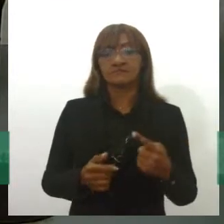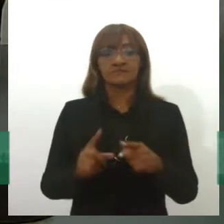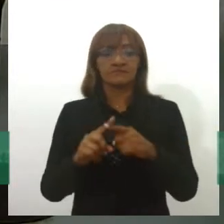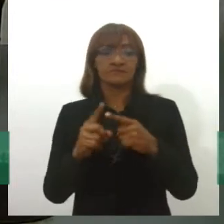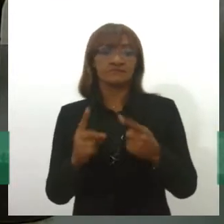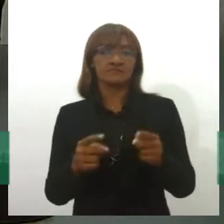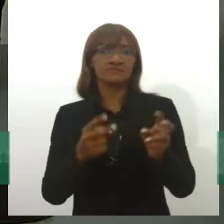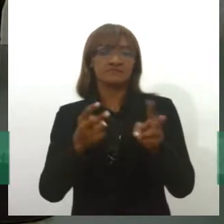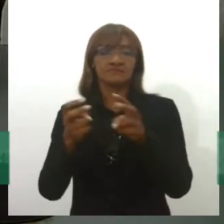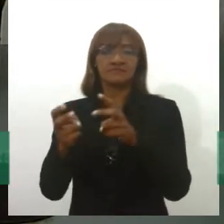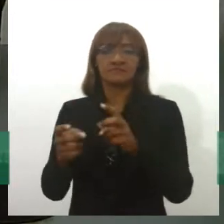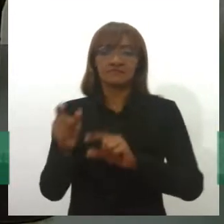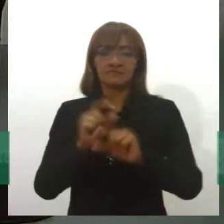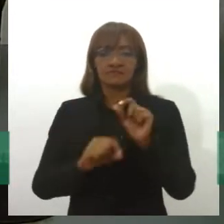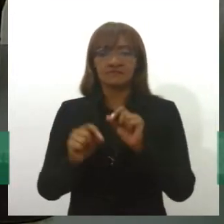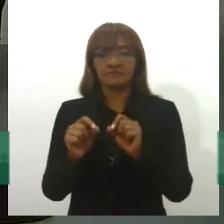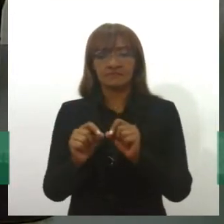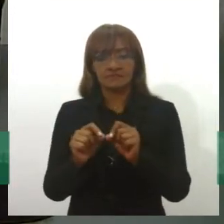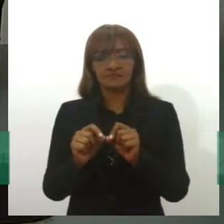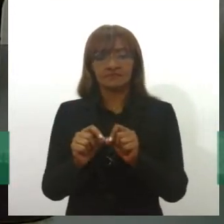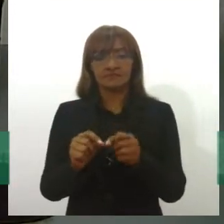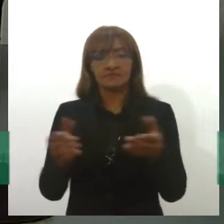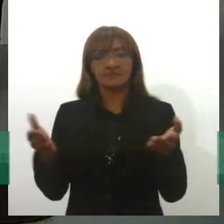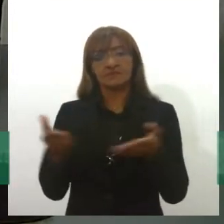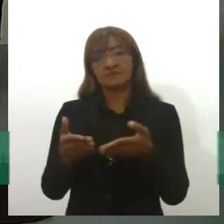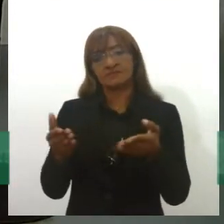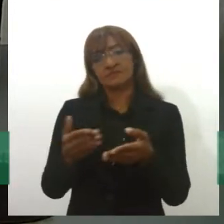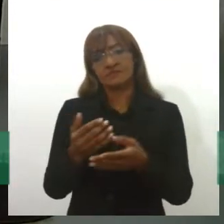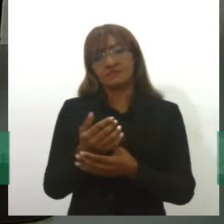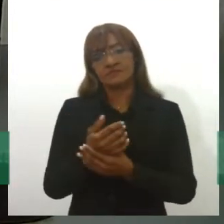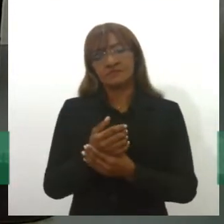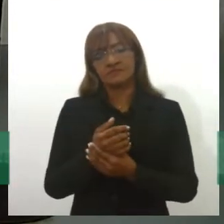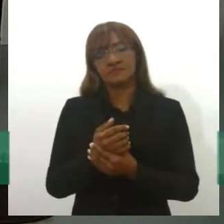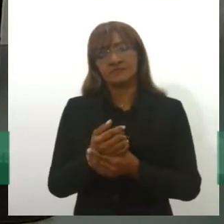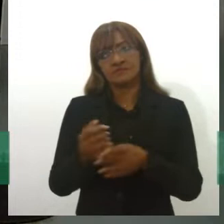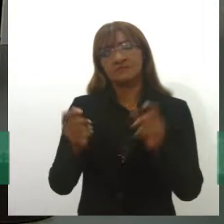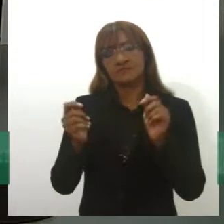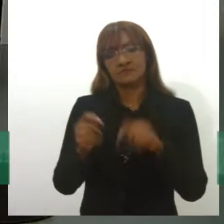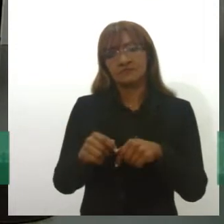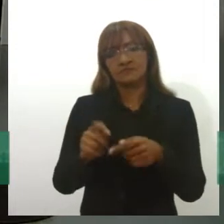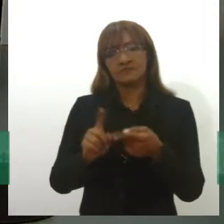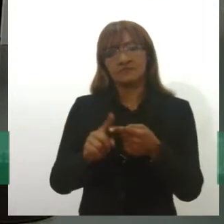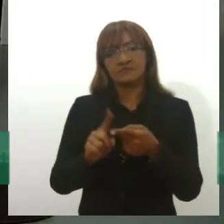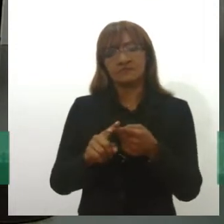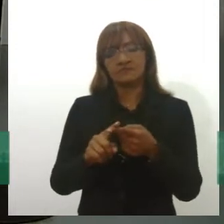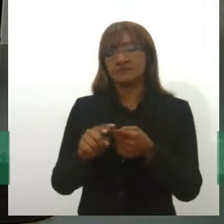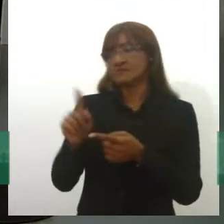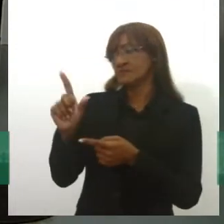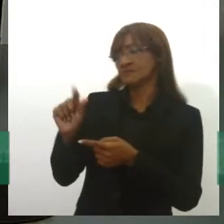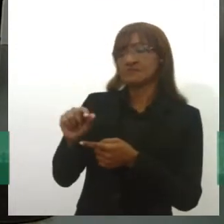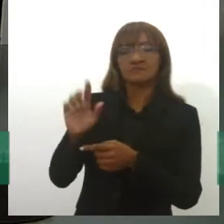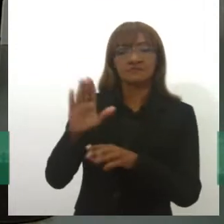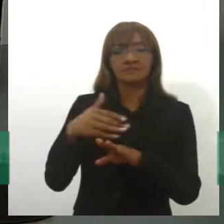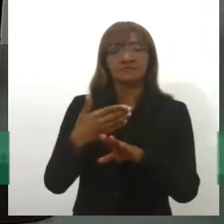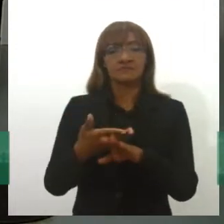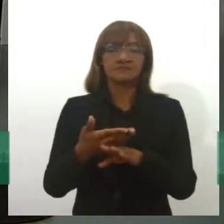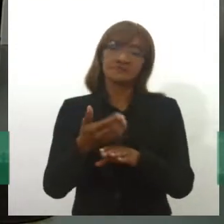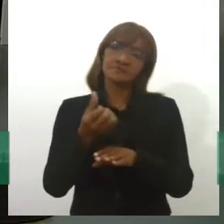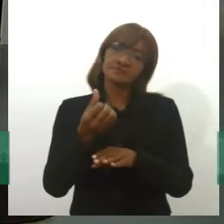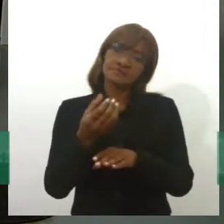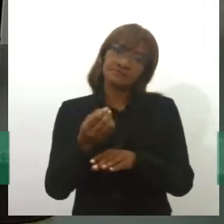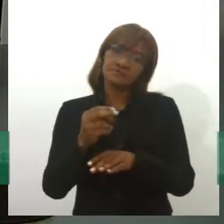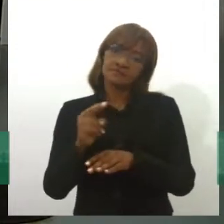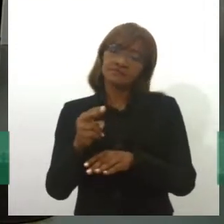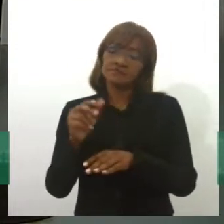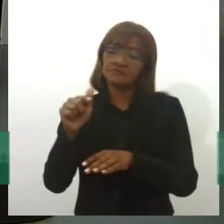é que essas reduções podem, essas mudanças podem reduzir em até 60 a 70 centavos